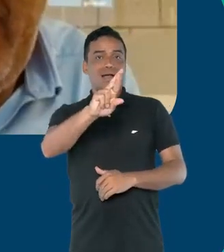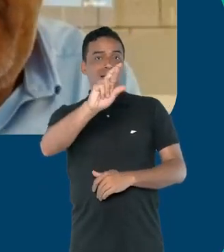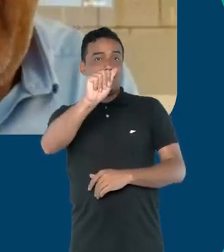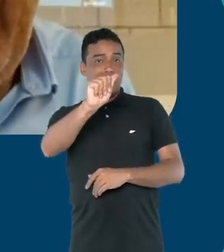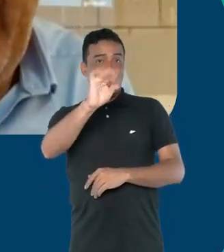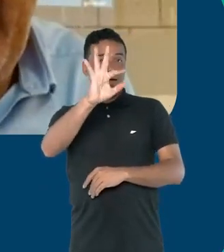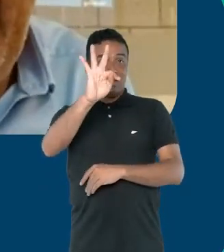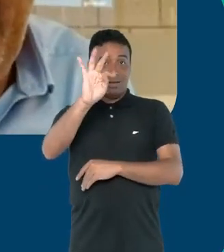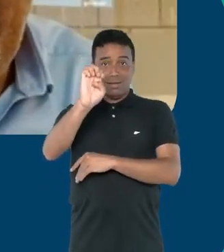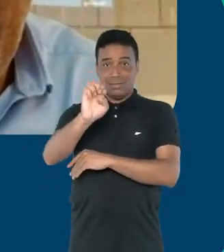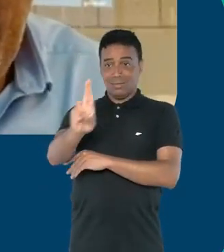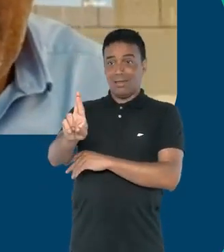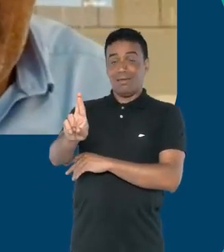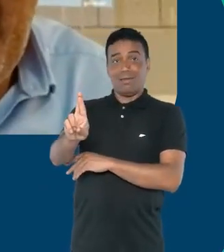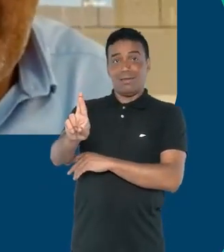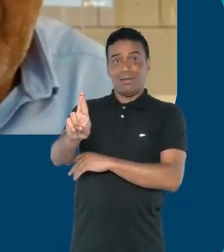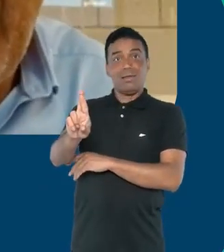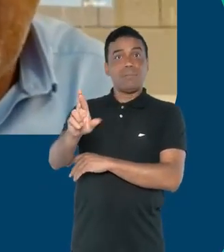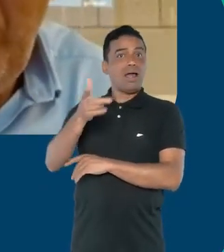né,